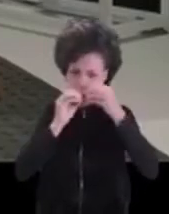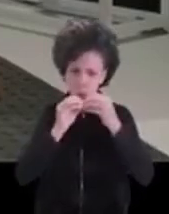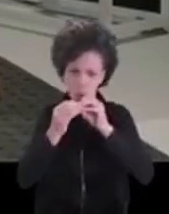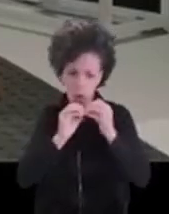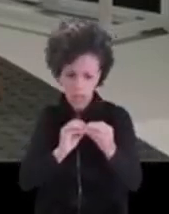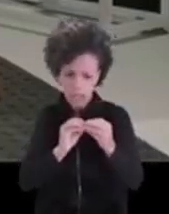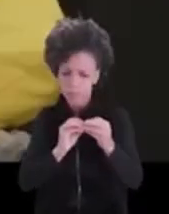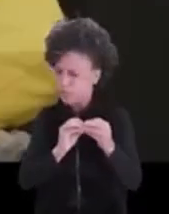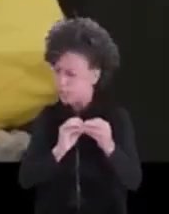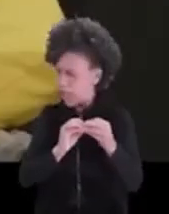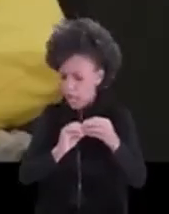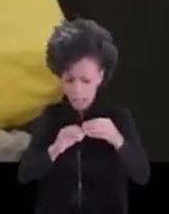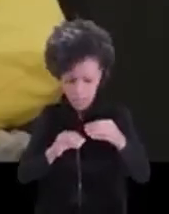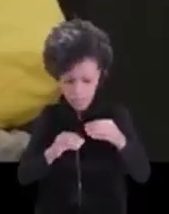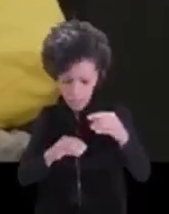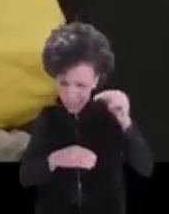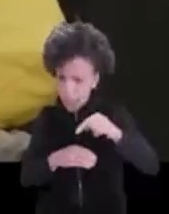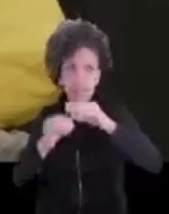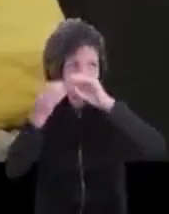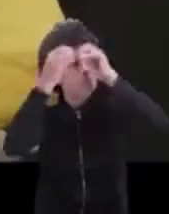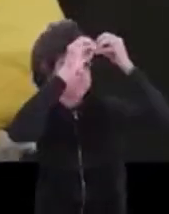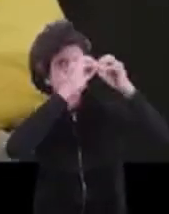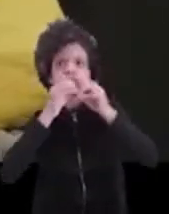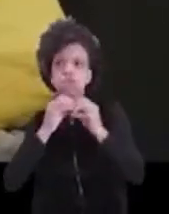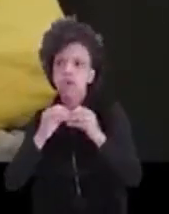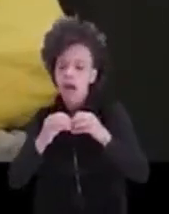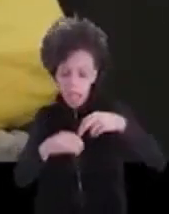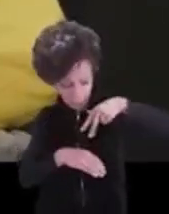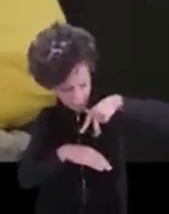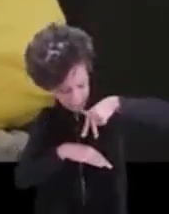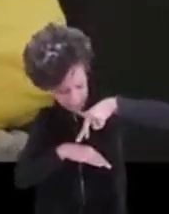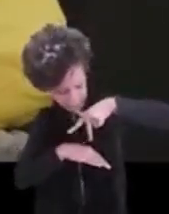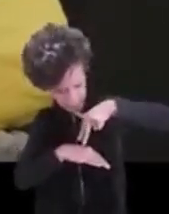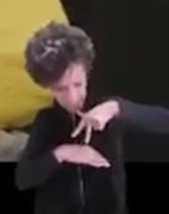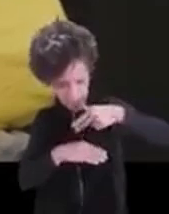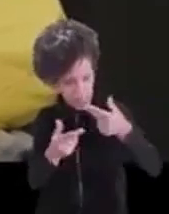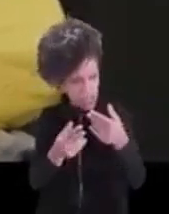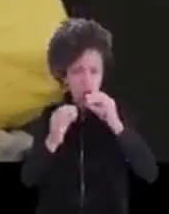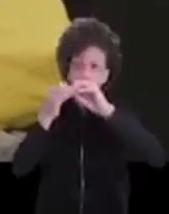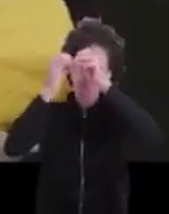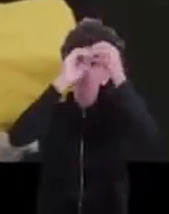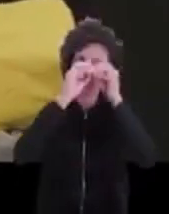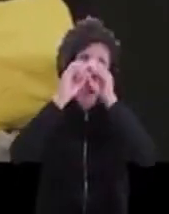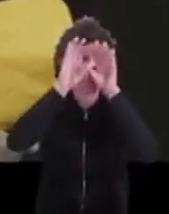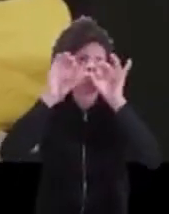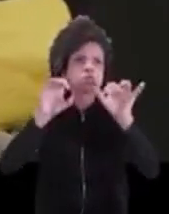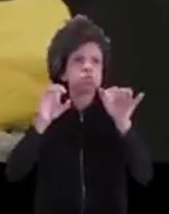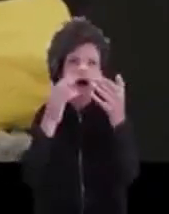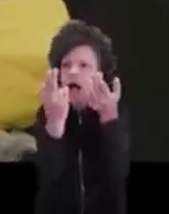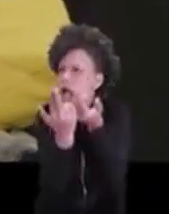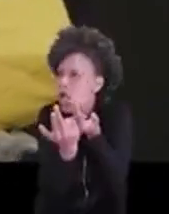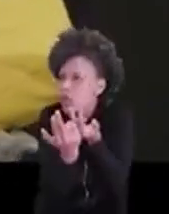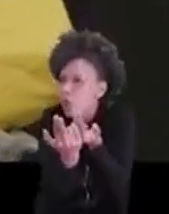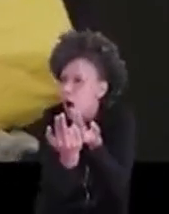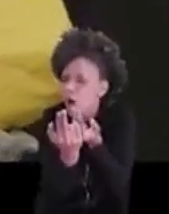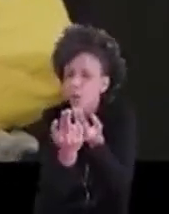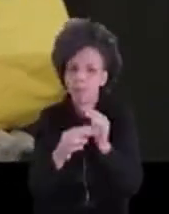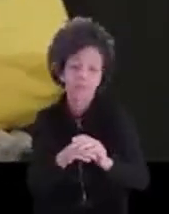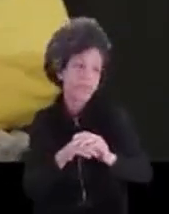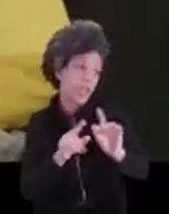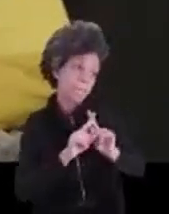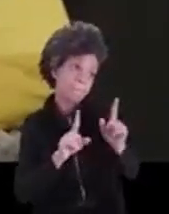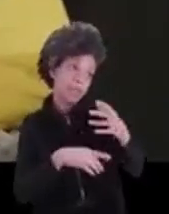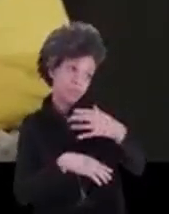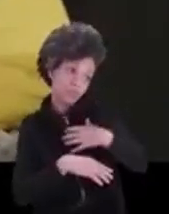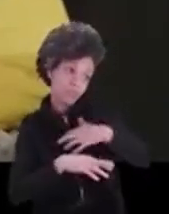átomos que está aqui sair certo então isso daqui tem a mesma composição do que isso daqui combinado